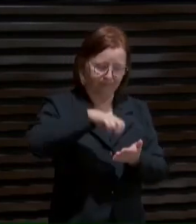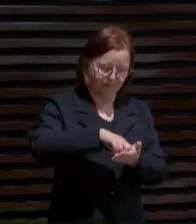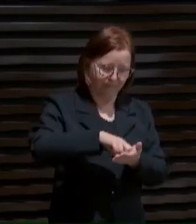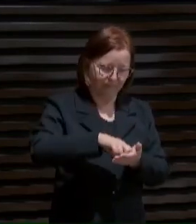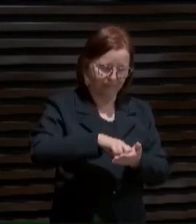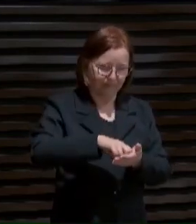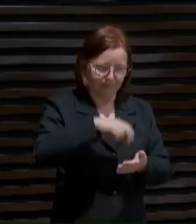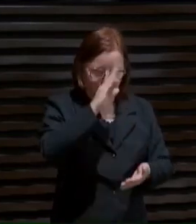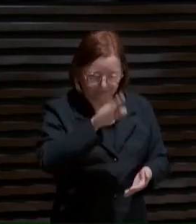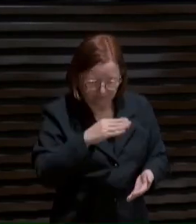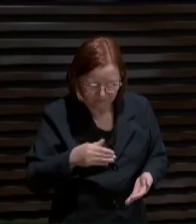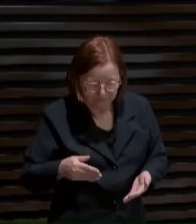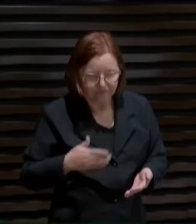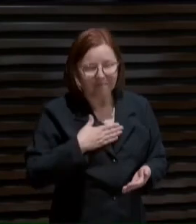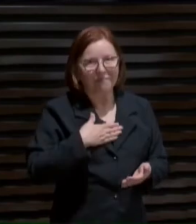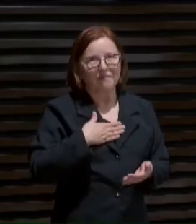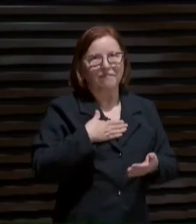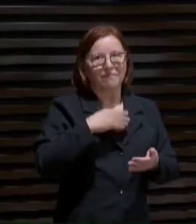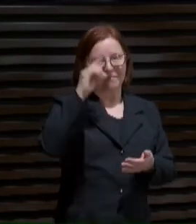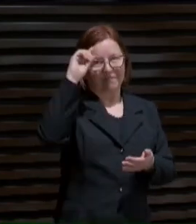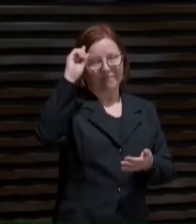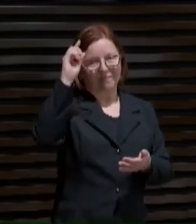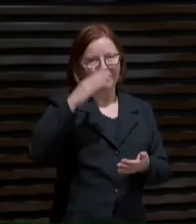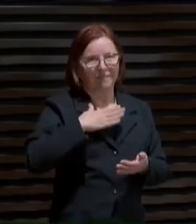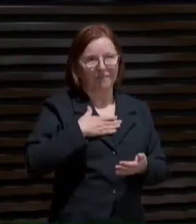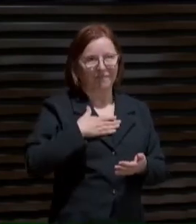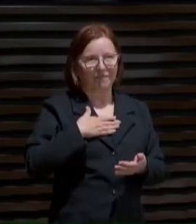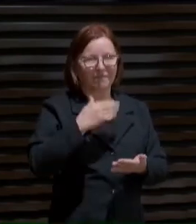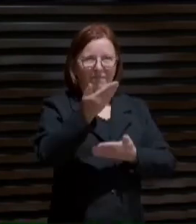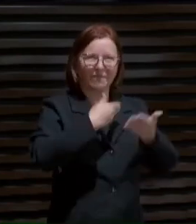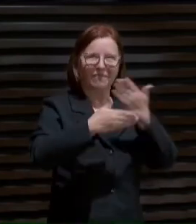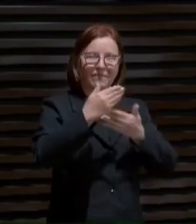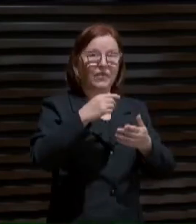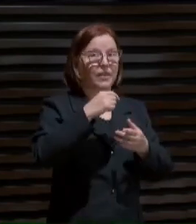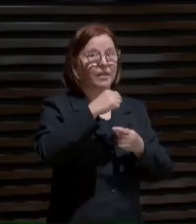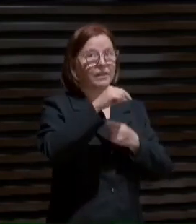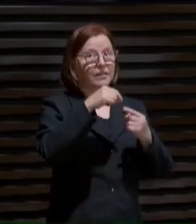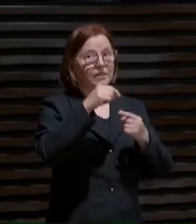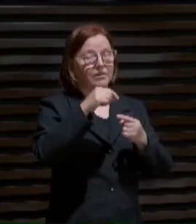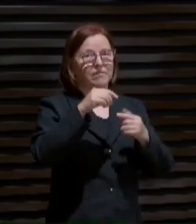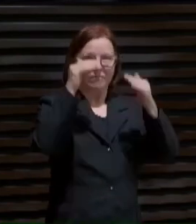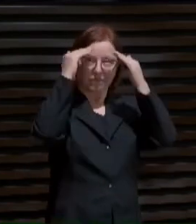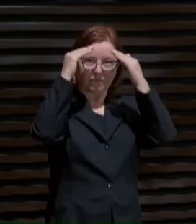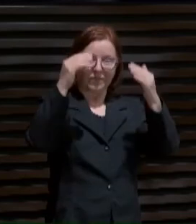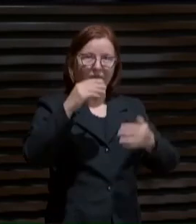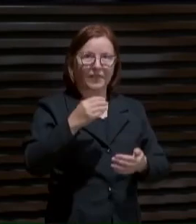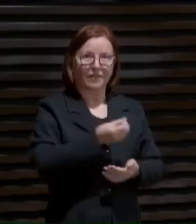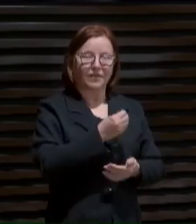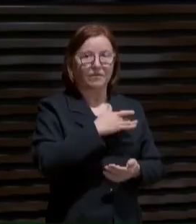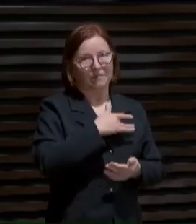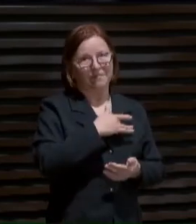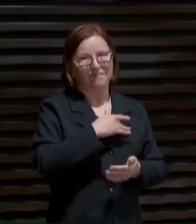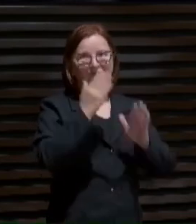honrando no meu dia a dia nos meus relacionamentos com santo temor uma vida piedosa diante do Senhor